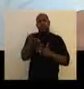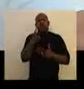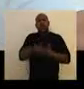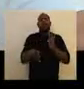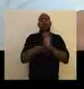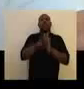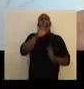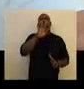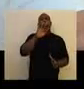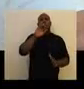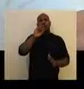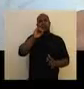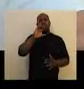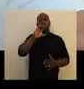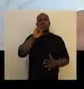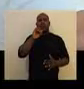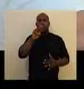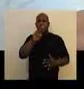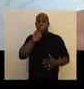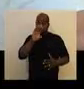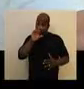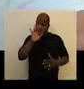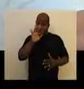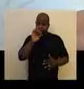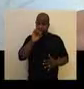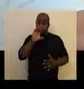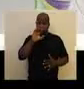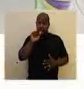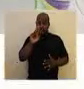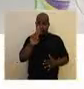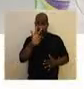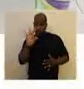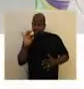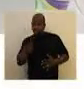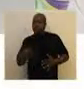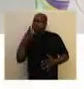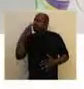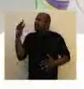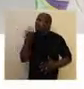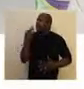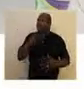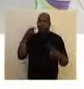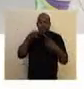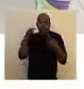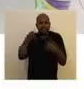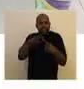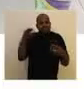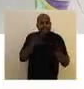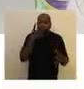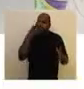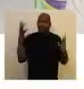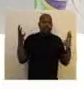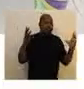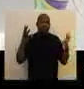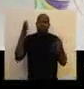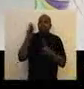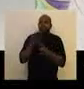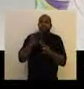assim, porque ele está entre esses dois mundos. Felipe Rangel, aluno de Libras. Os ouvintes não têm paciência.